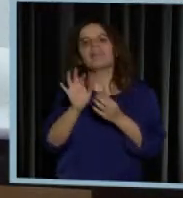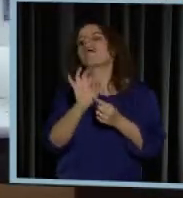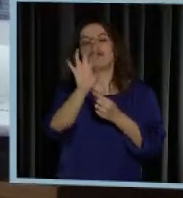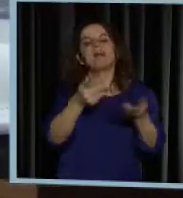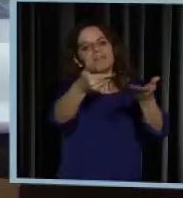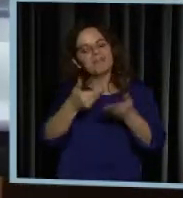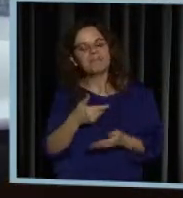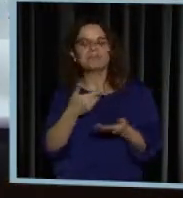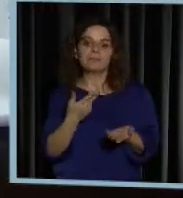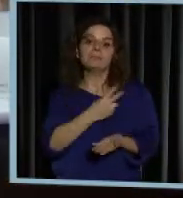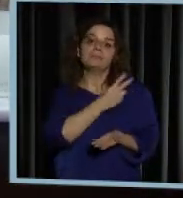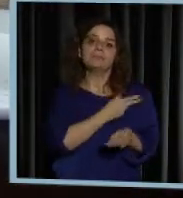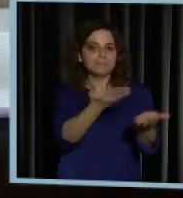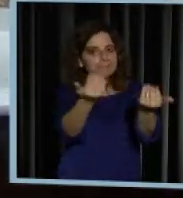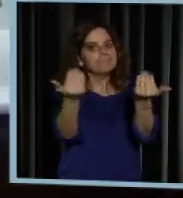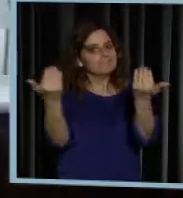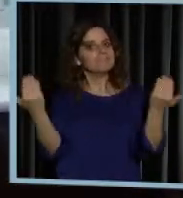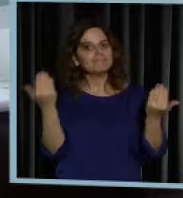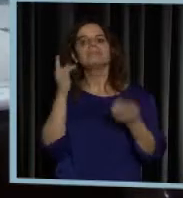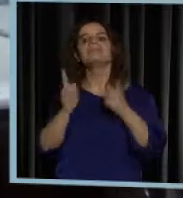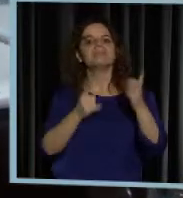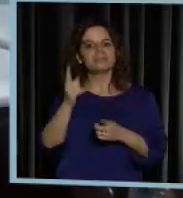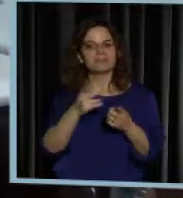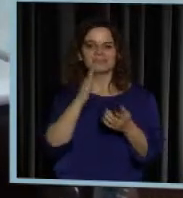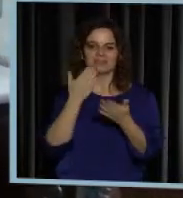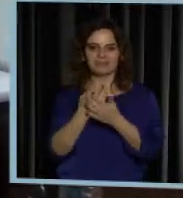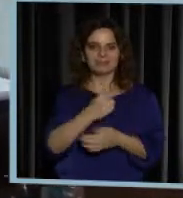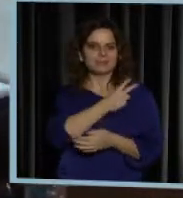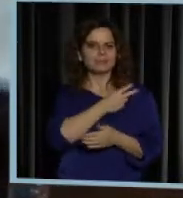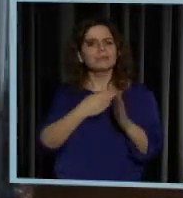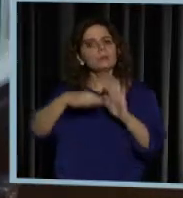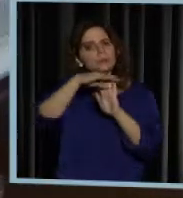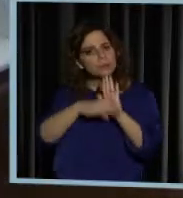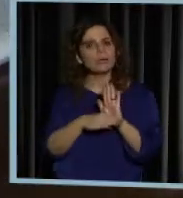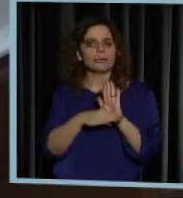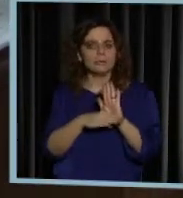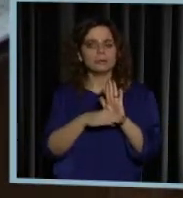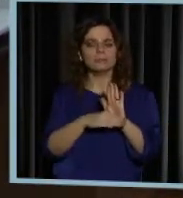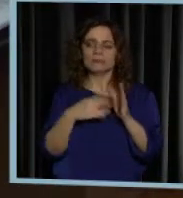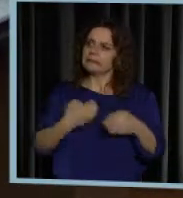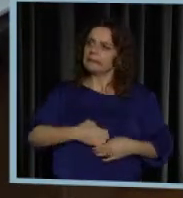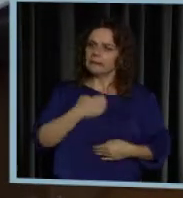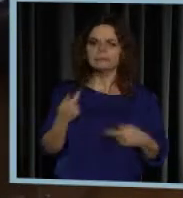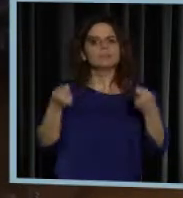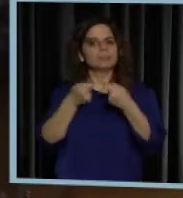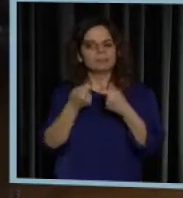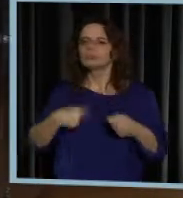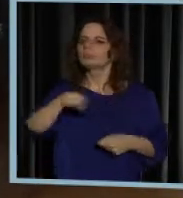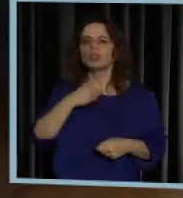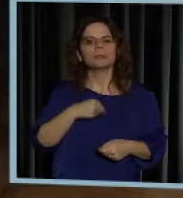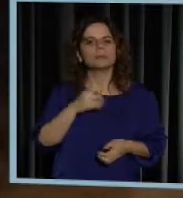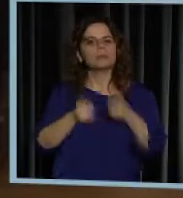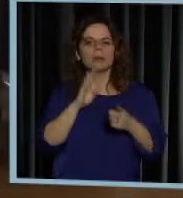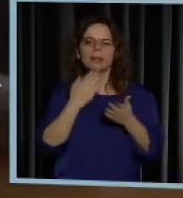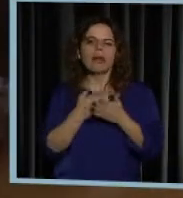à participação das universidades, podermos entregar à universidade programas que façam sentido. Ou seja, a nossa preocupação é